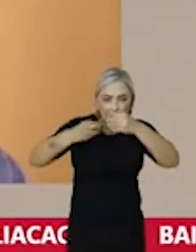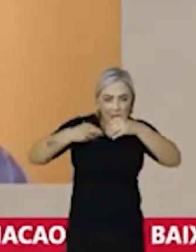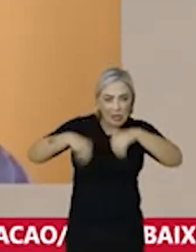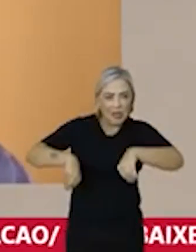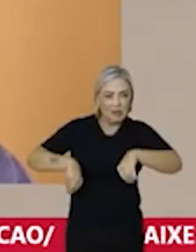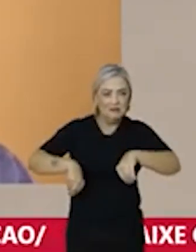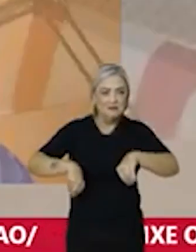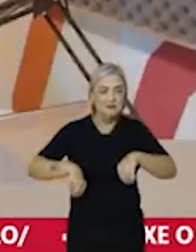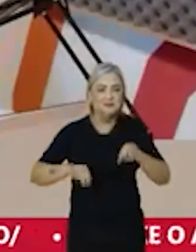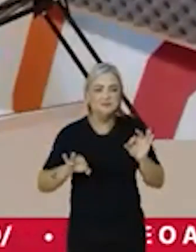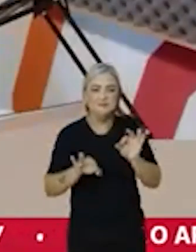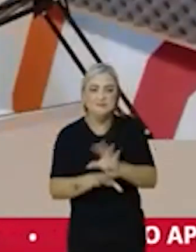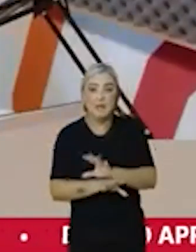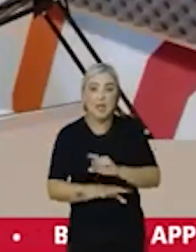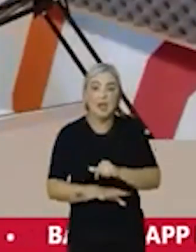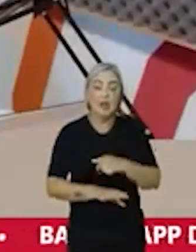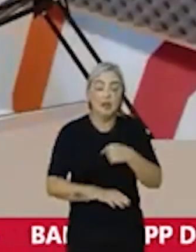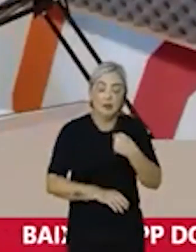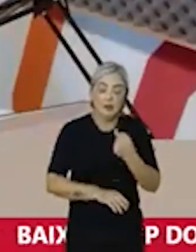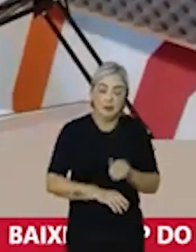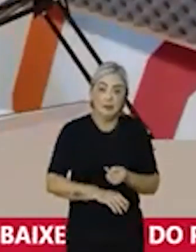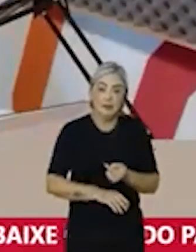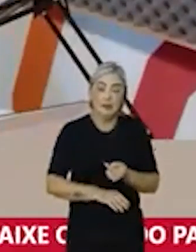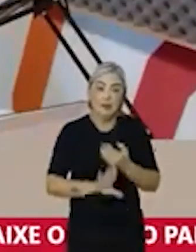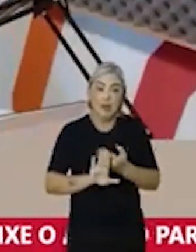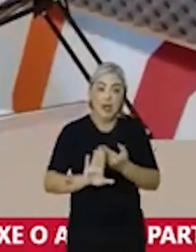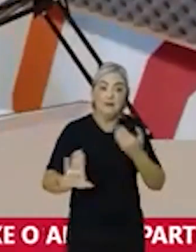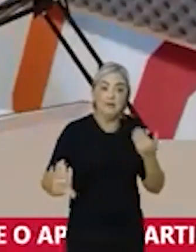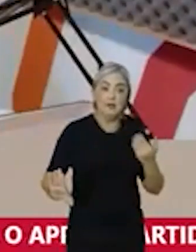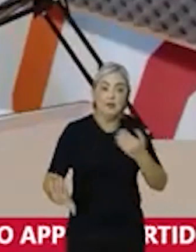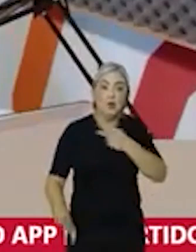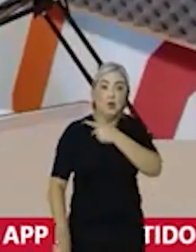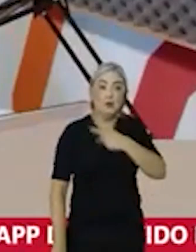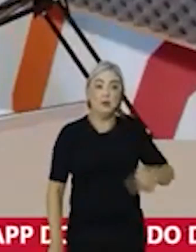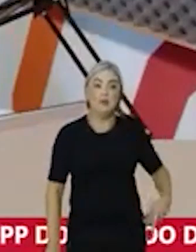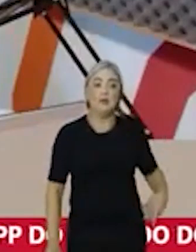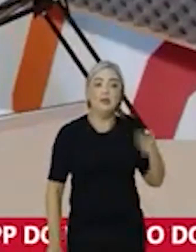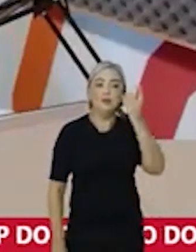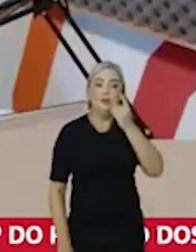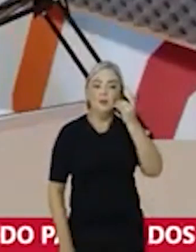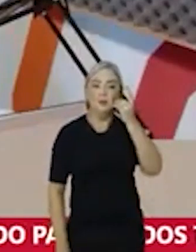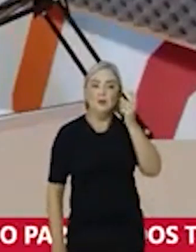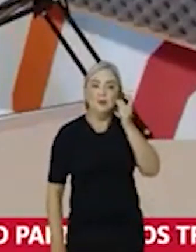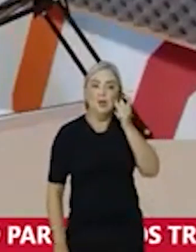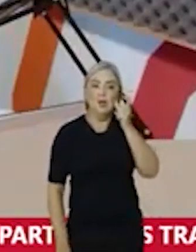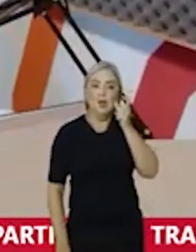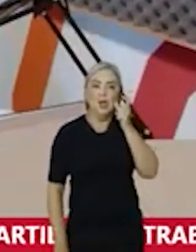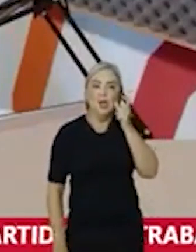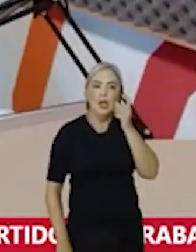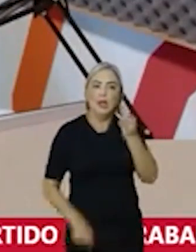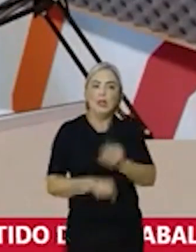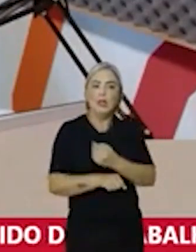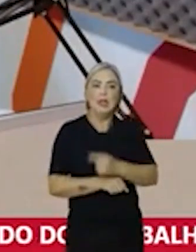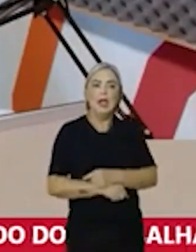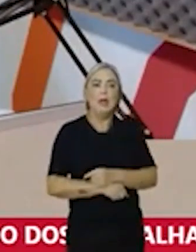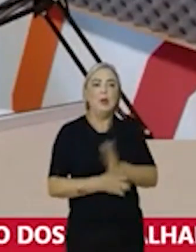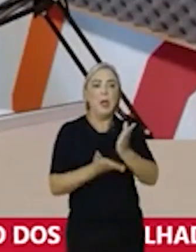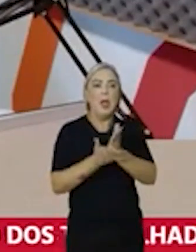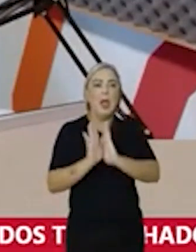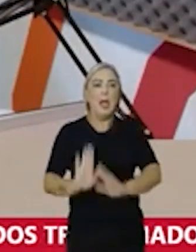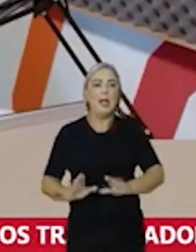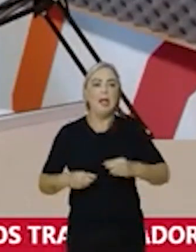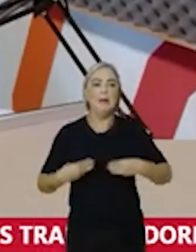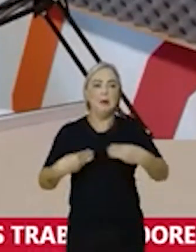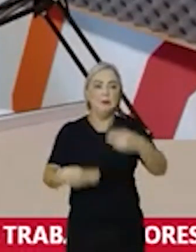desmonte. Logo que afastaram a presidenta Dilma, tentaram extinguir o Ministério da Cultura, ainda no